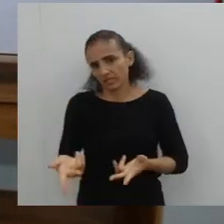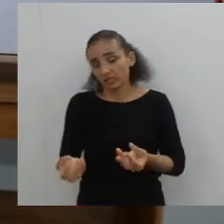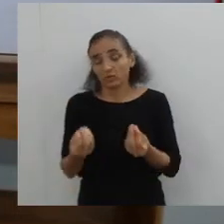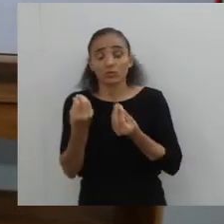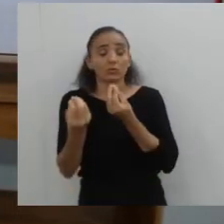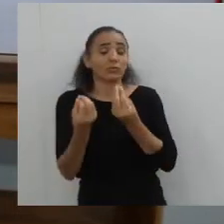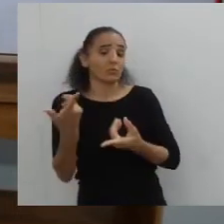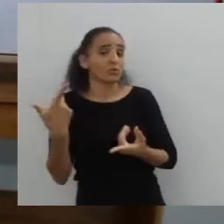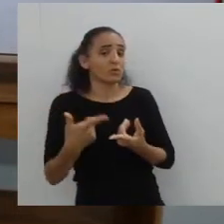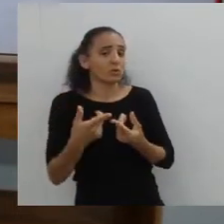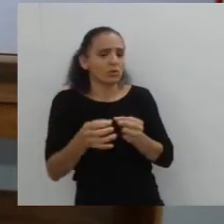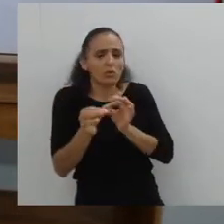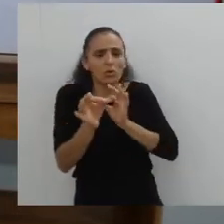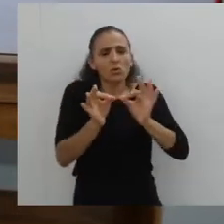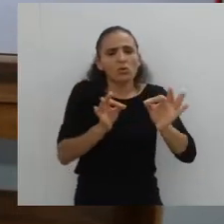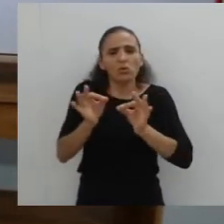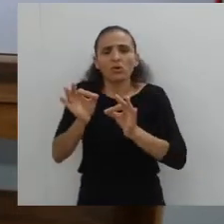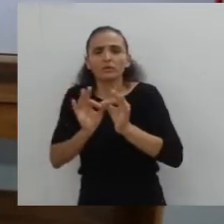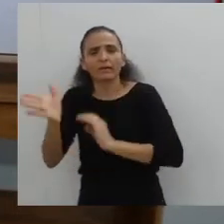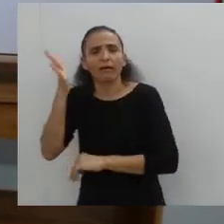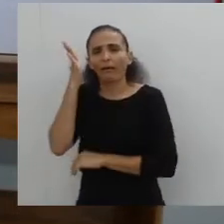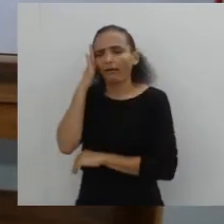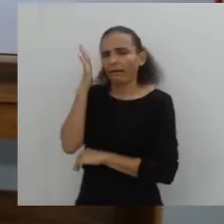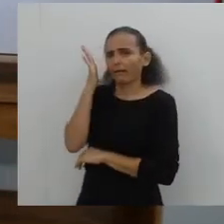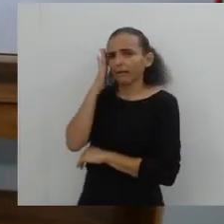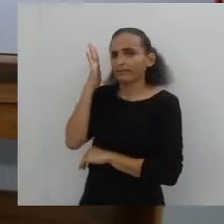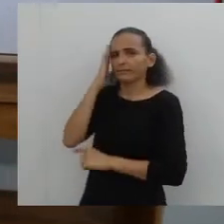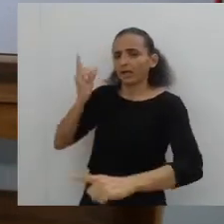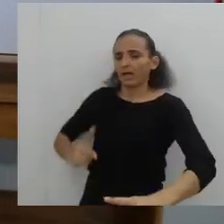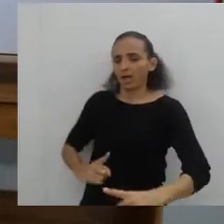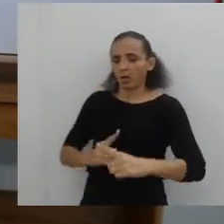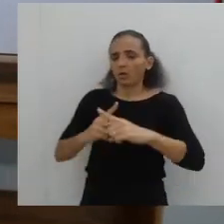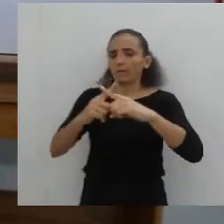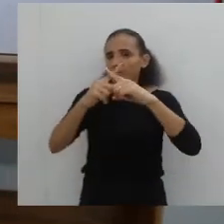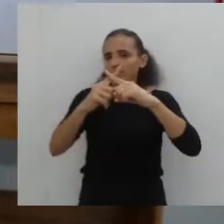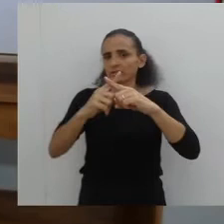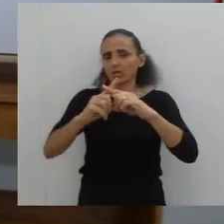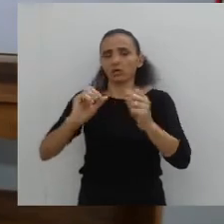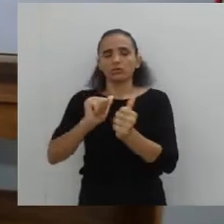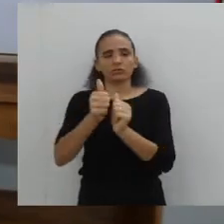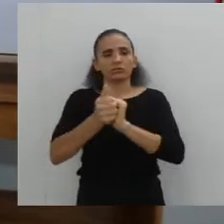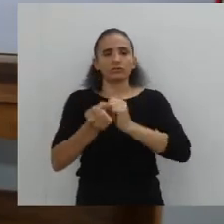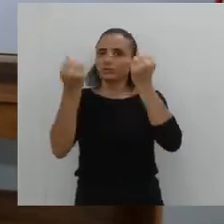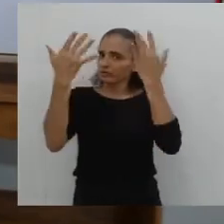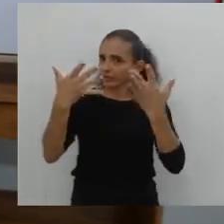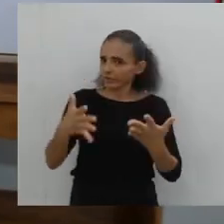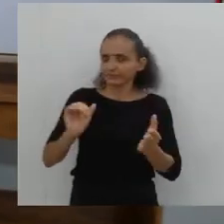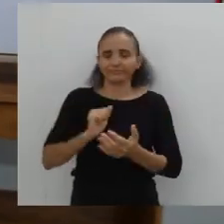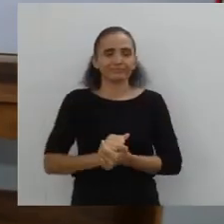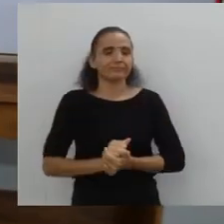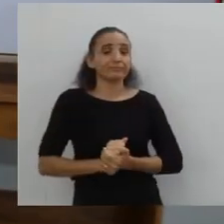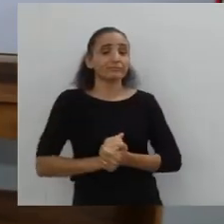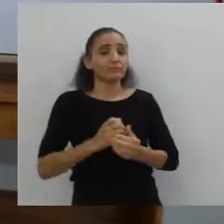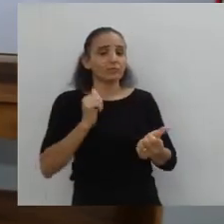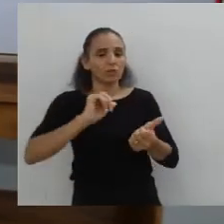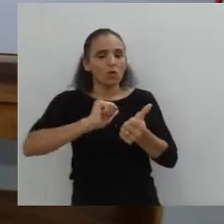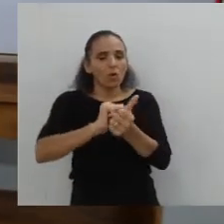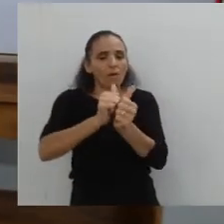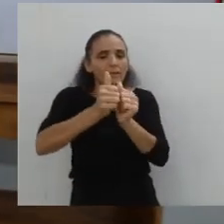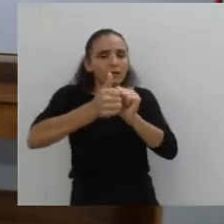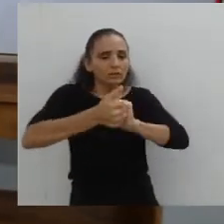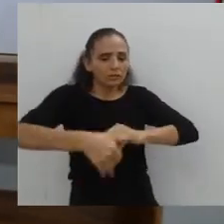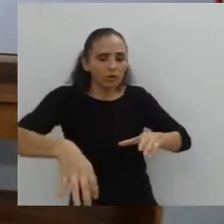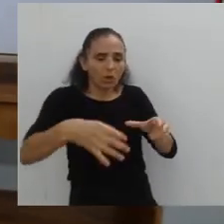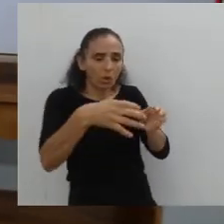afeta a forma como a gente compreende a competição no jogo. Eu vou te explicar. Pessoal, quando o jogo ele é institucionalizado,